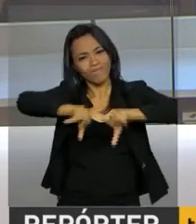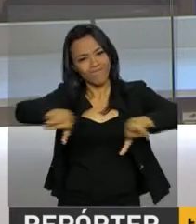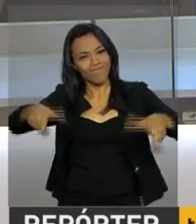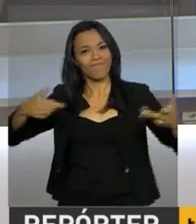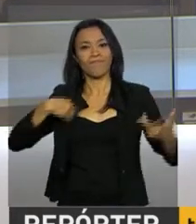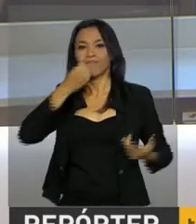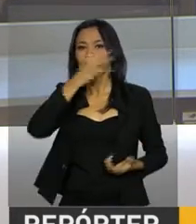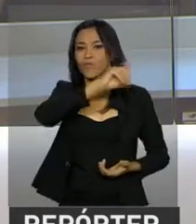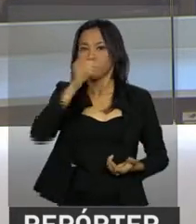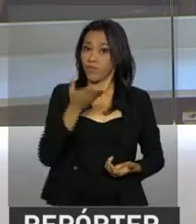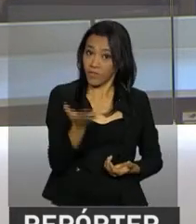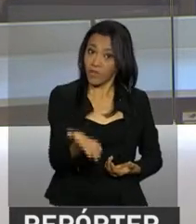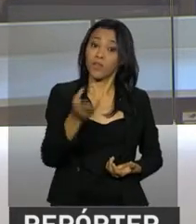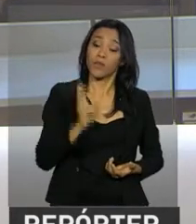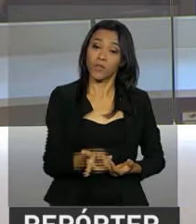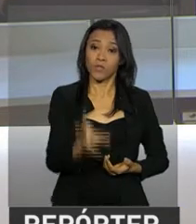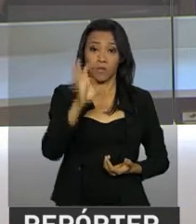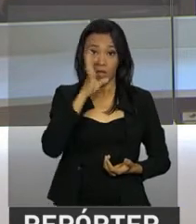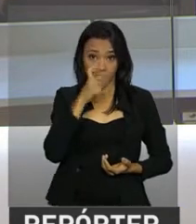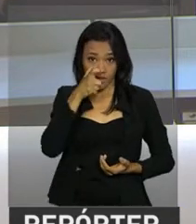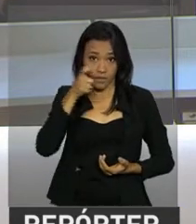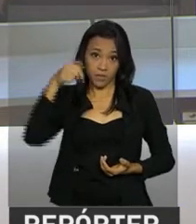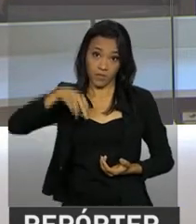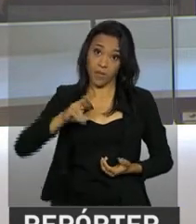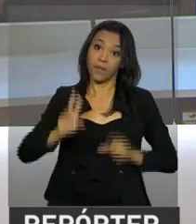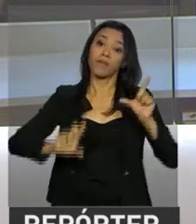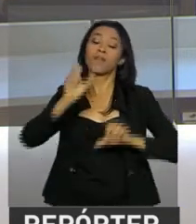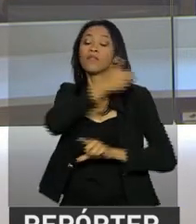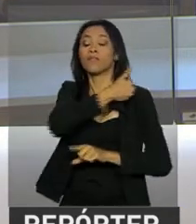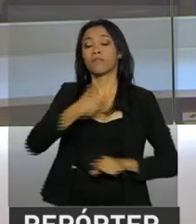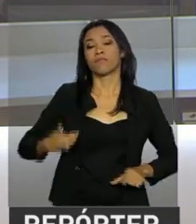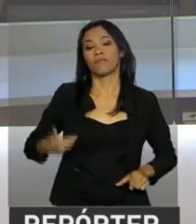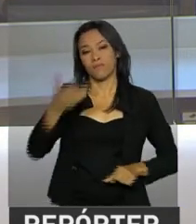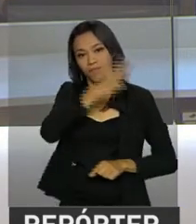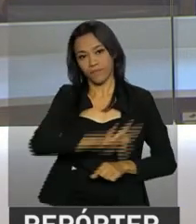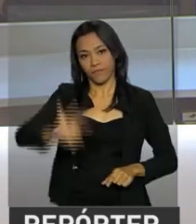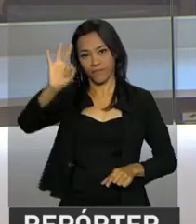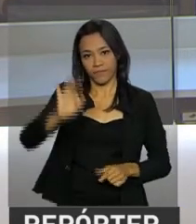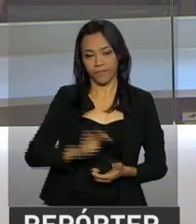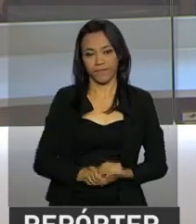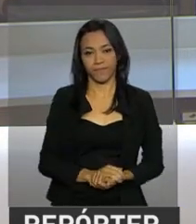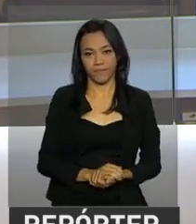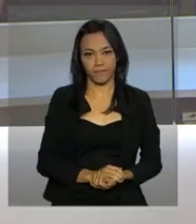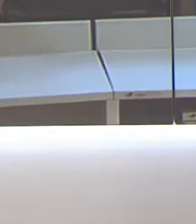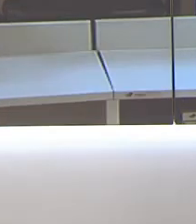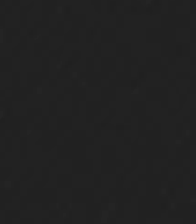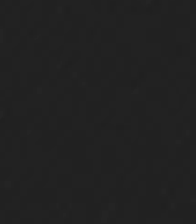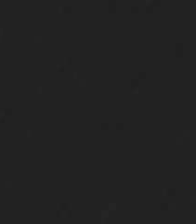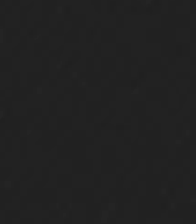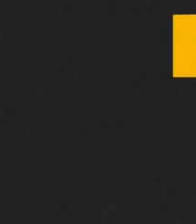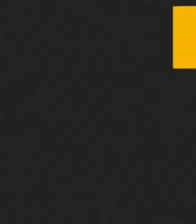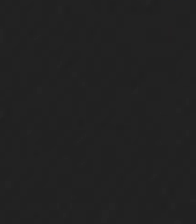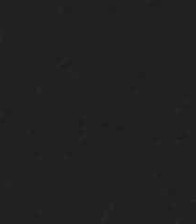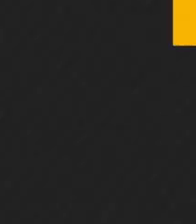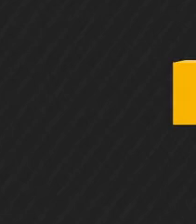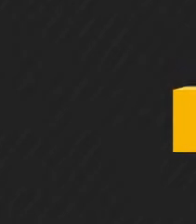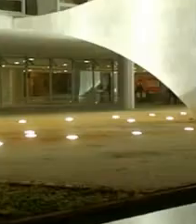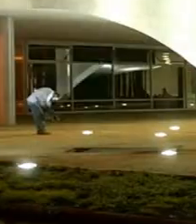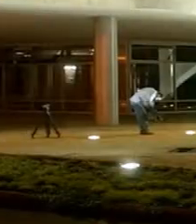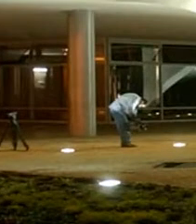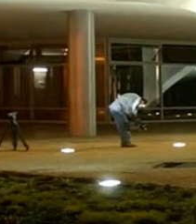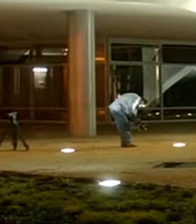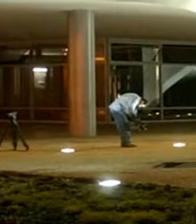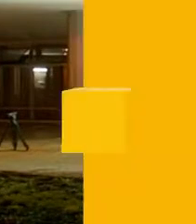sociais. Um bom dia para você, continue com a gente aqui na NBR, a TV do Governo Federal.